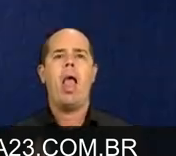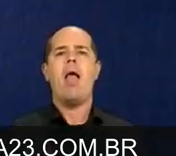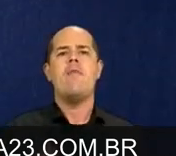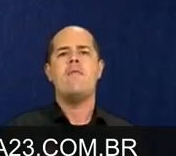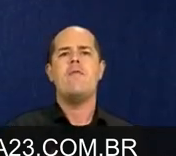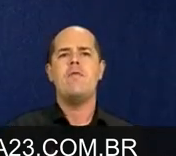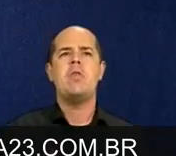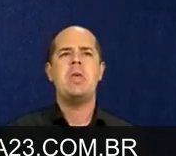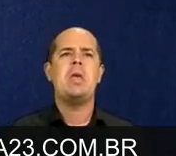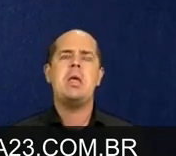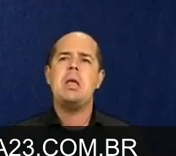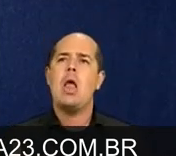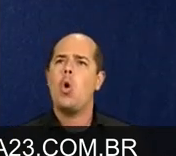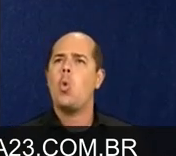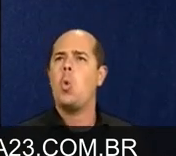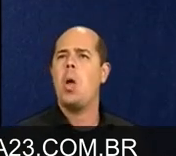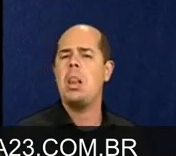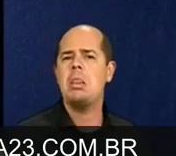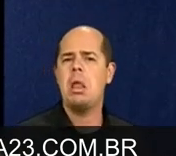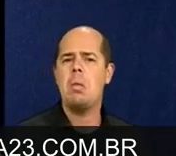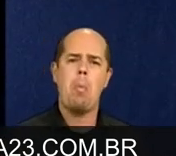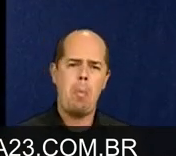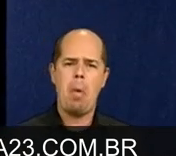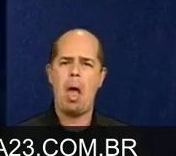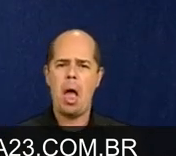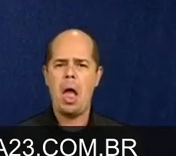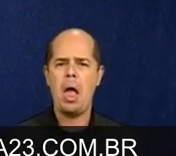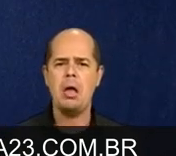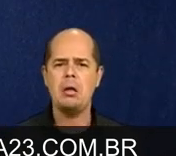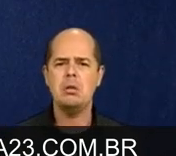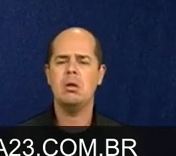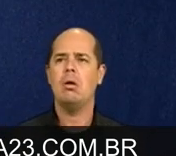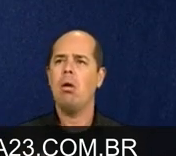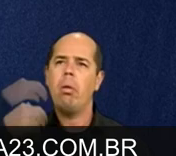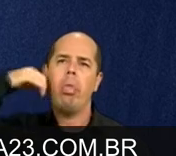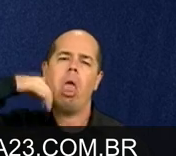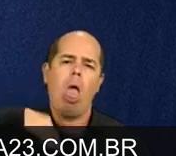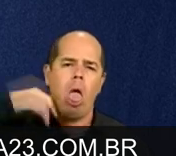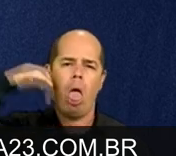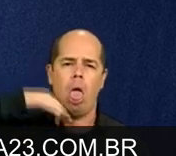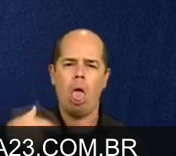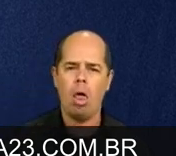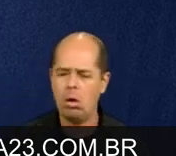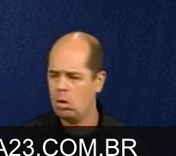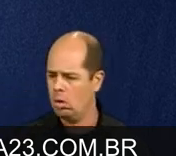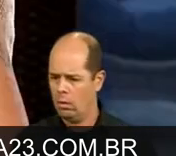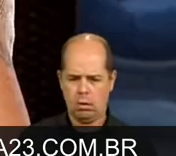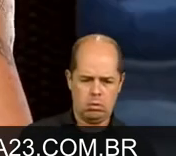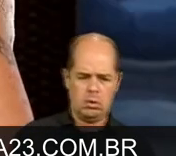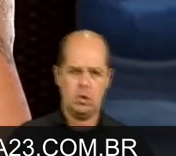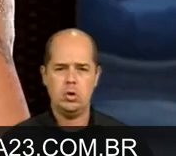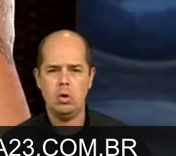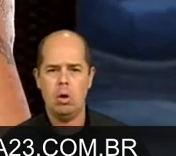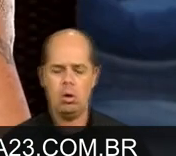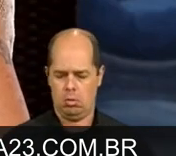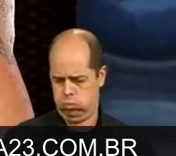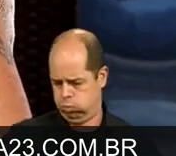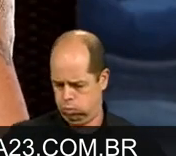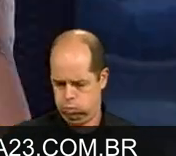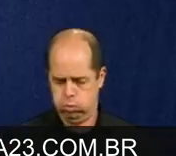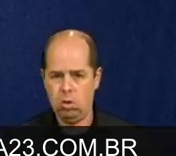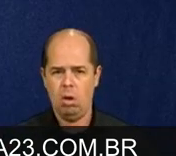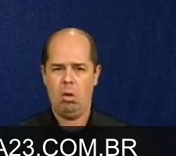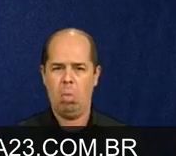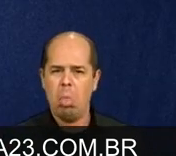vida e de problemas de saúde. Sudorese incontrolável, choque elétrico, espasmo muscular,